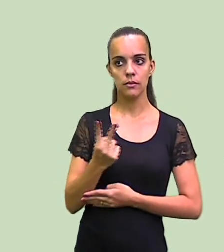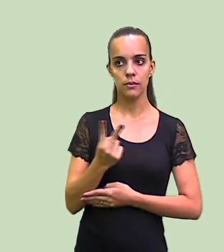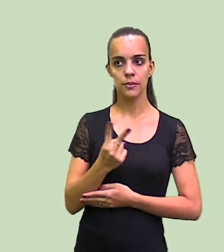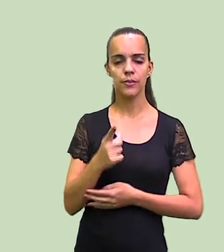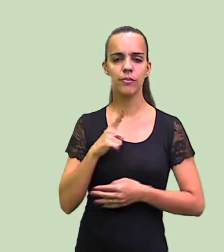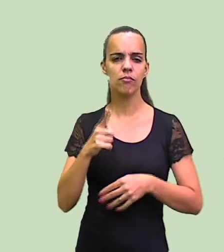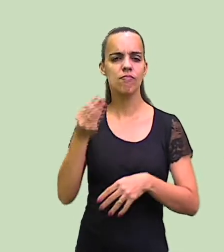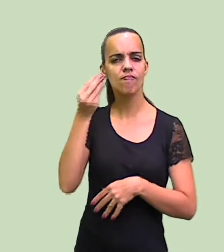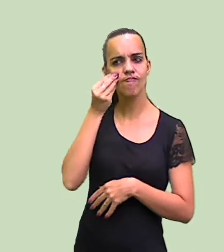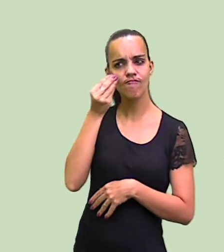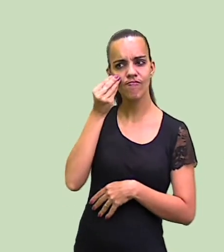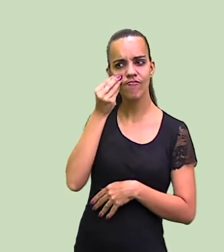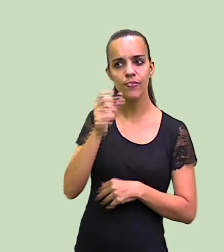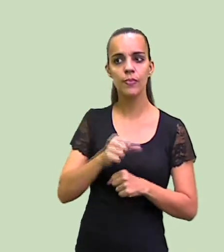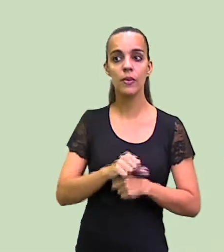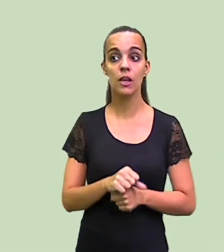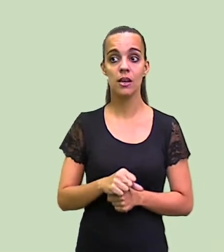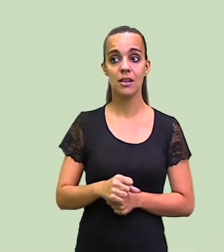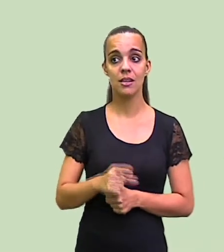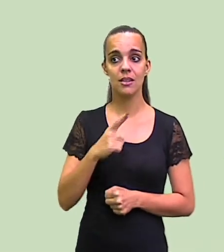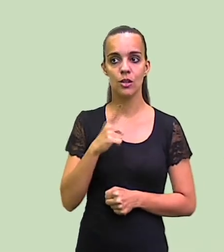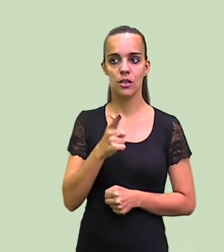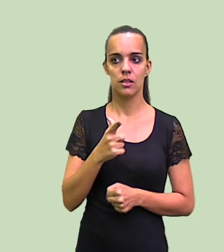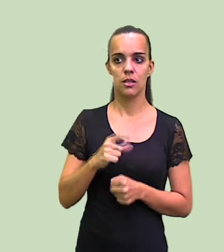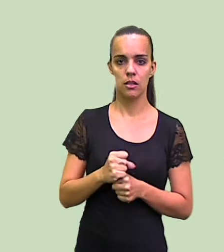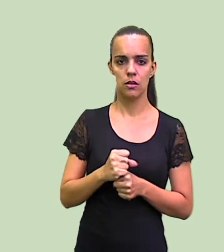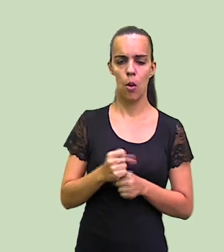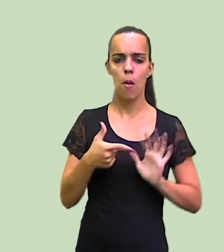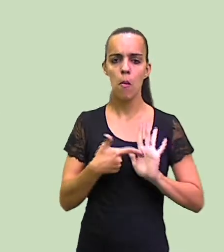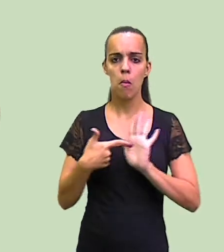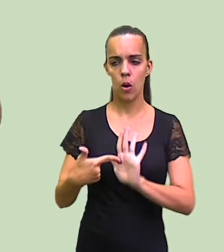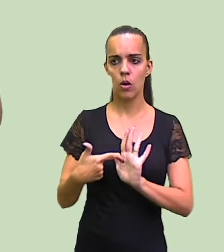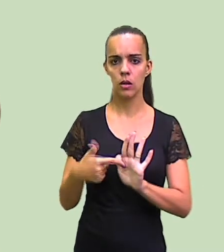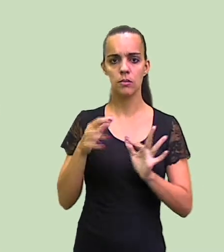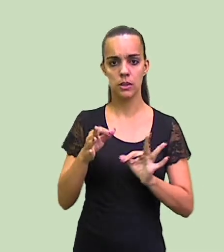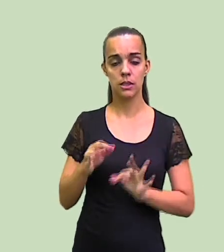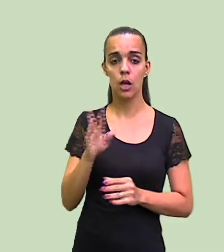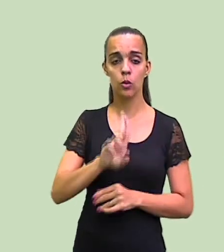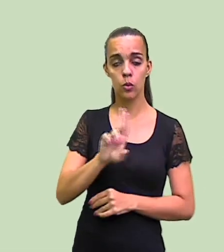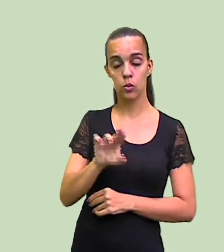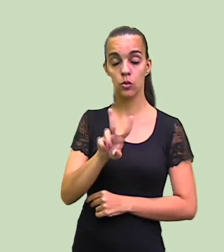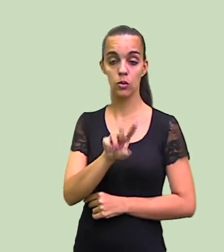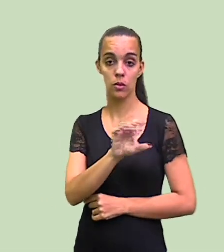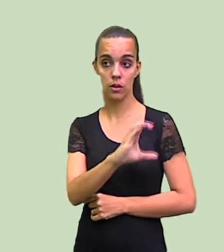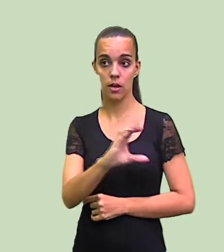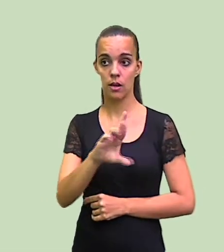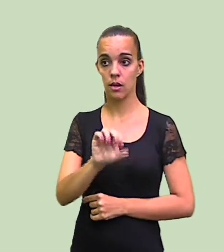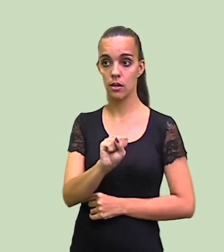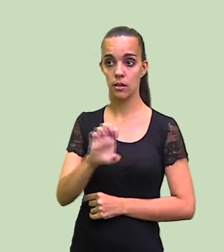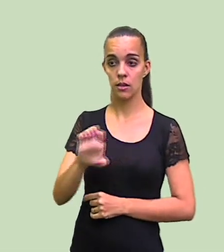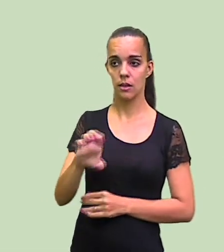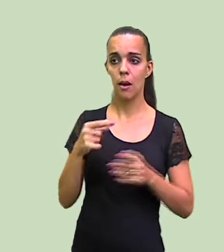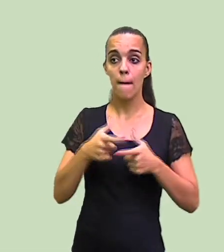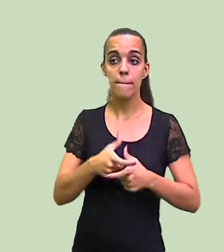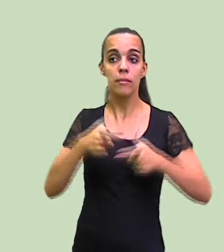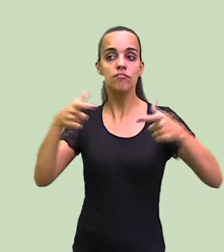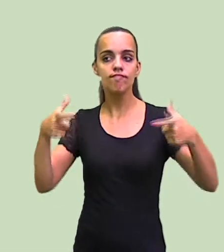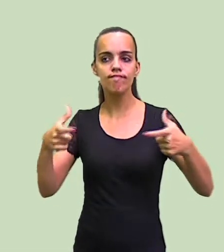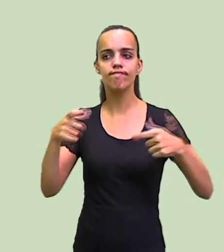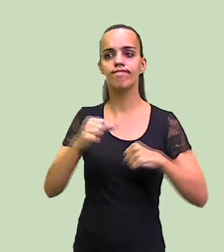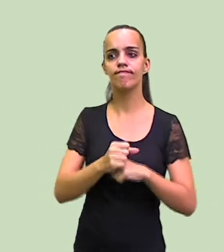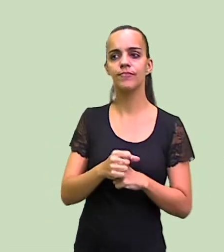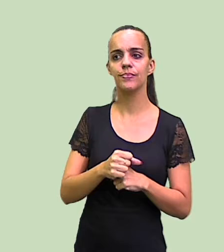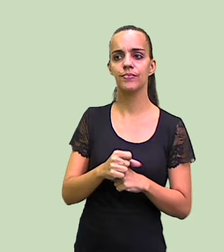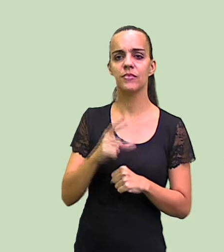testes, você matou aí a esmagadora maioria dos casos da crase, acreditam? Porque a maioria são esses